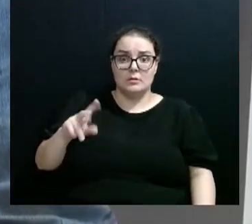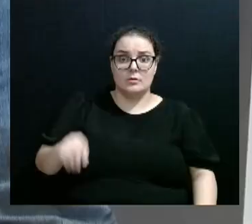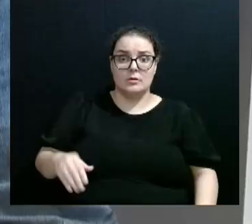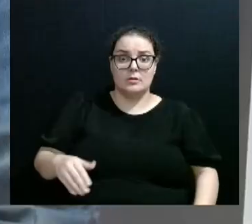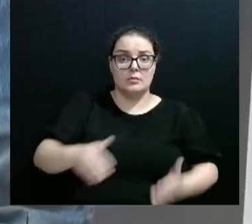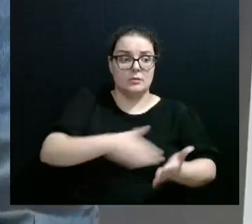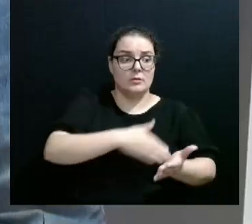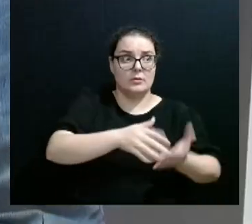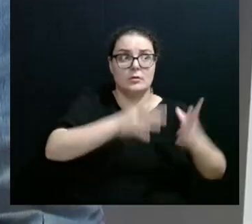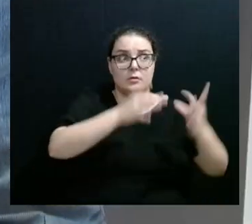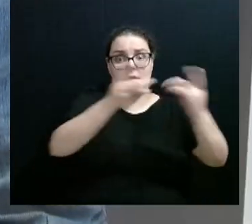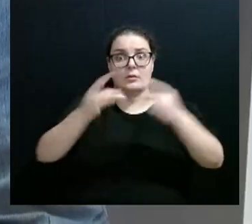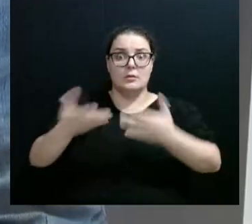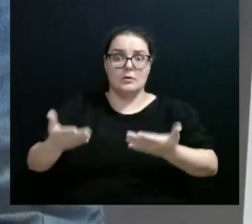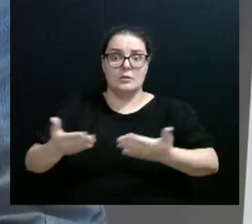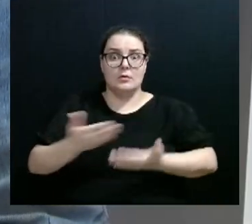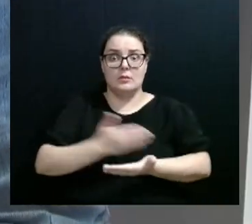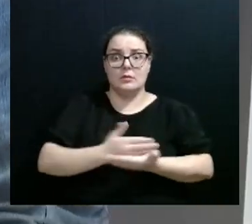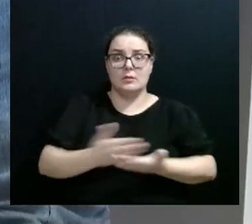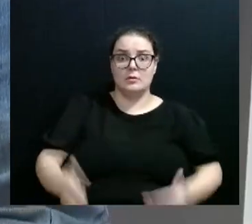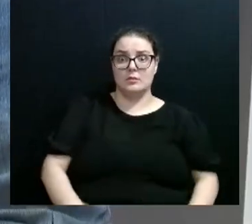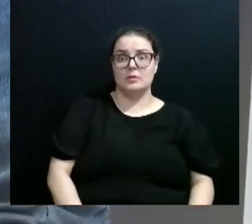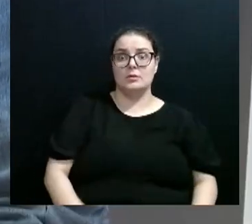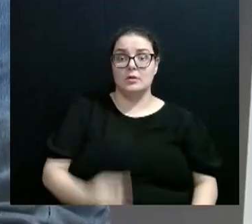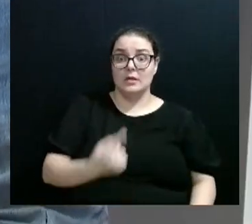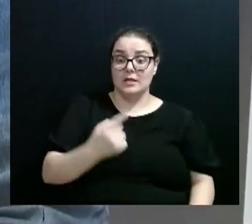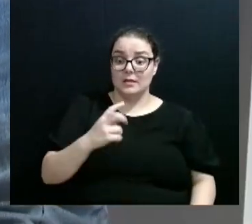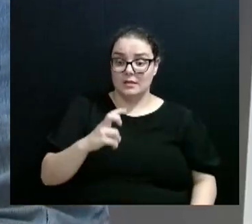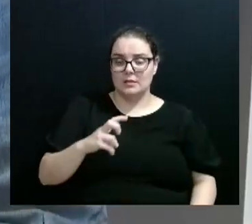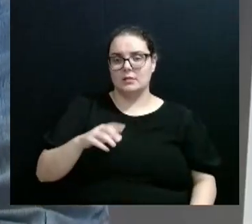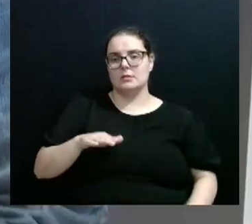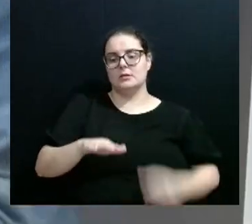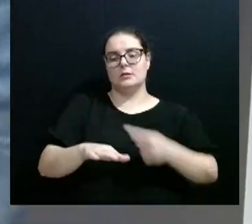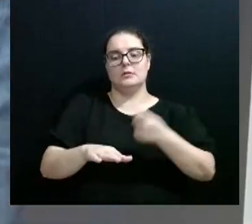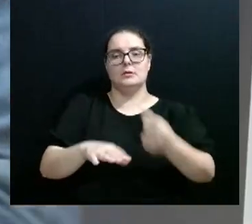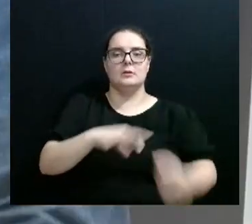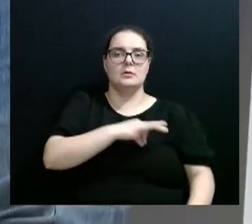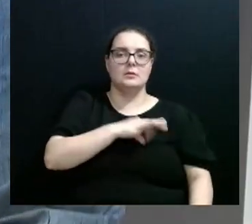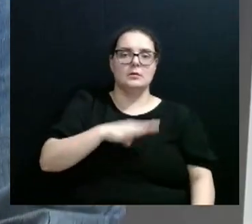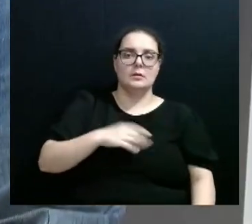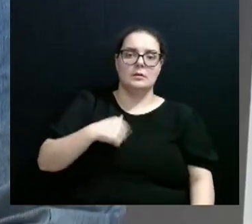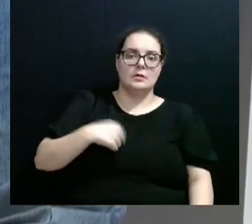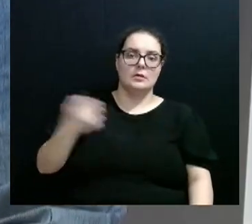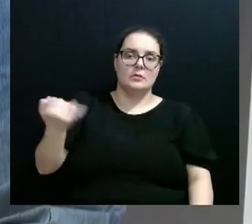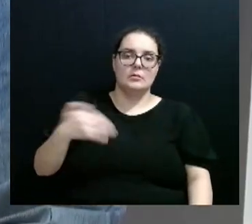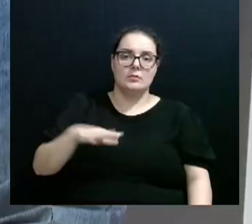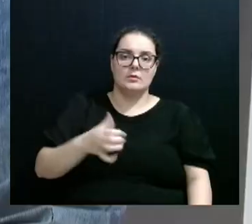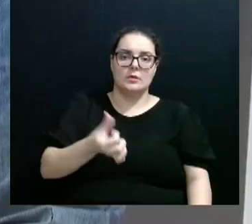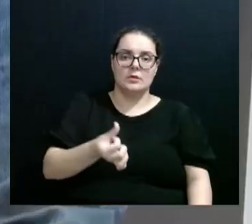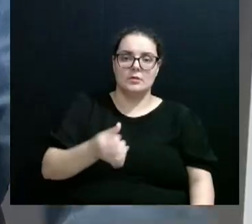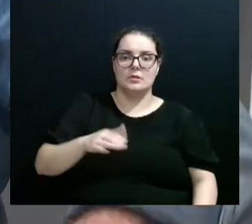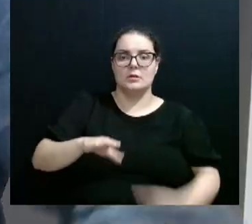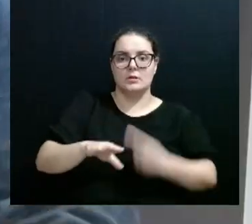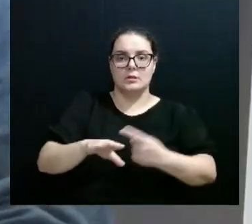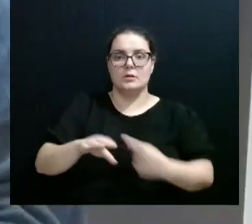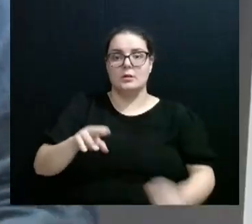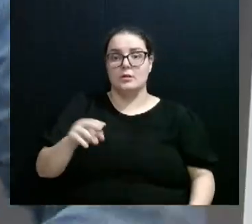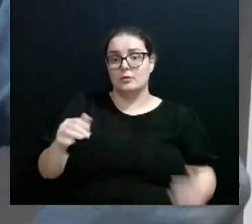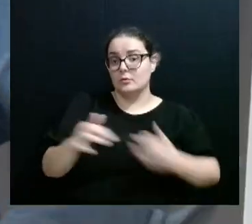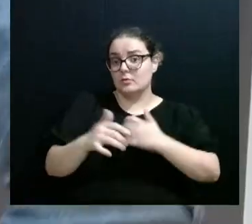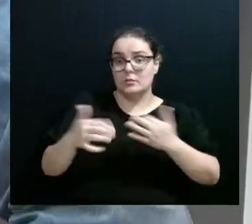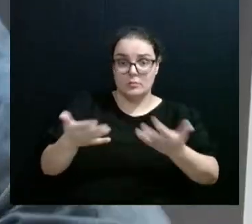Tinha 15 viaturas da Guarda Municipal. Eu contei mais de 6 viaturas do urbanismo lá, né? O pessoal chegou